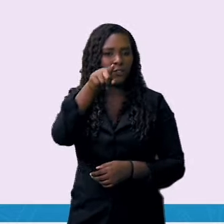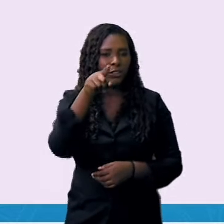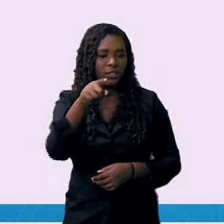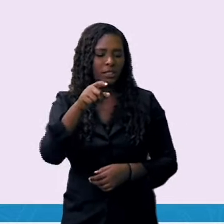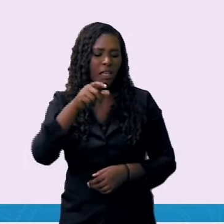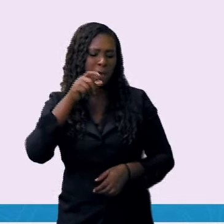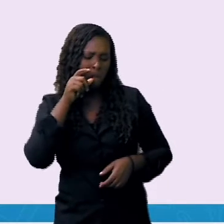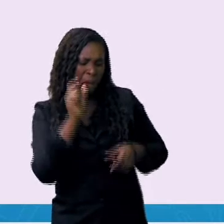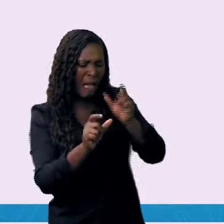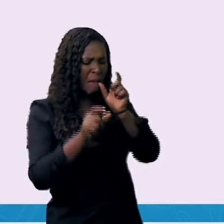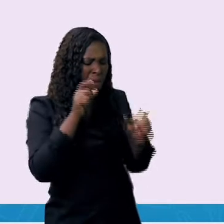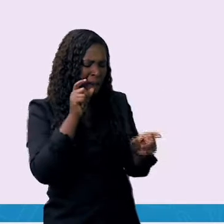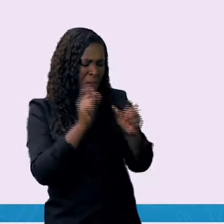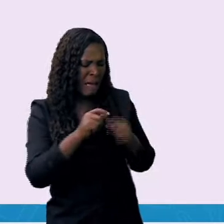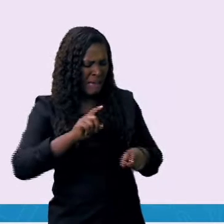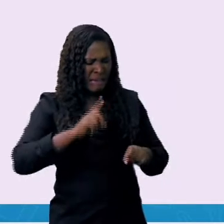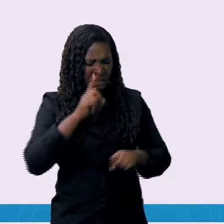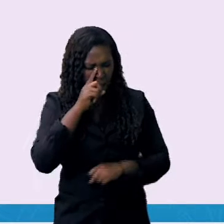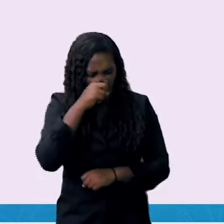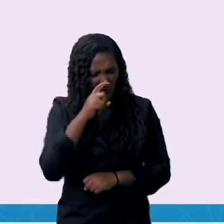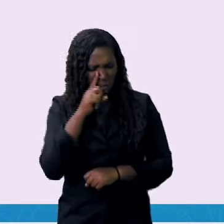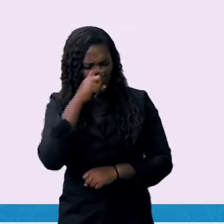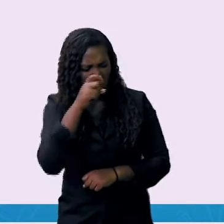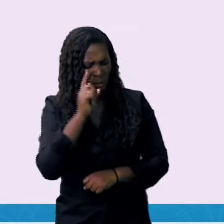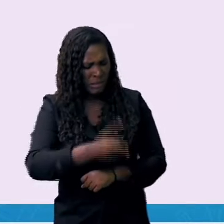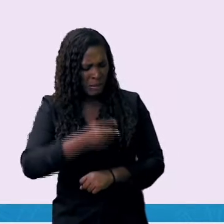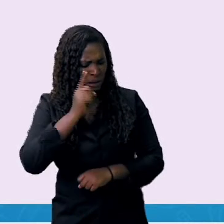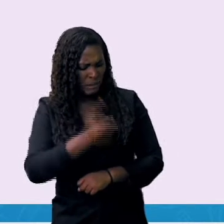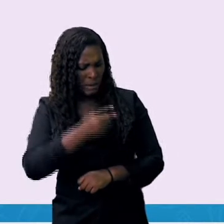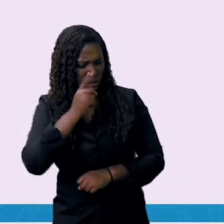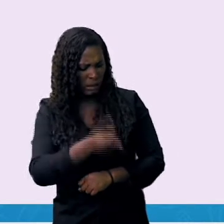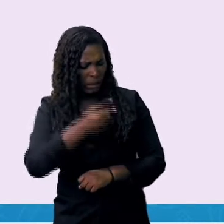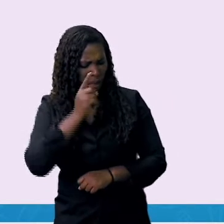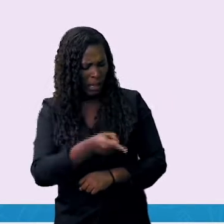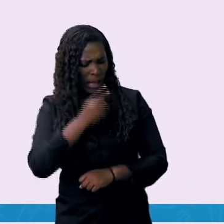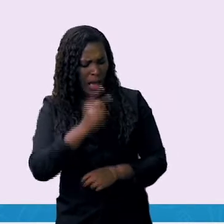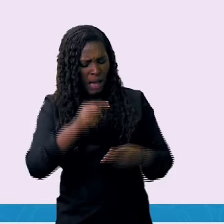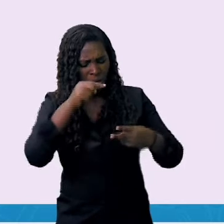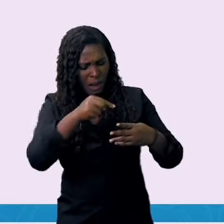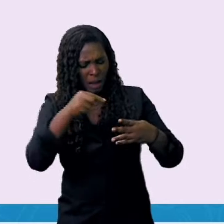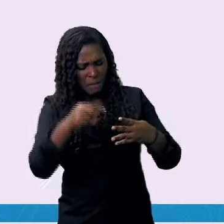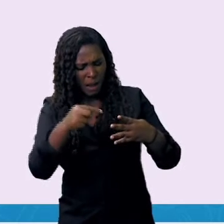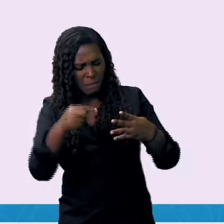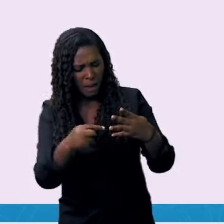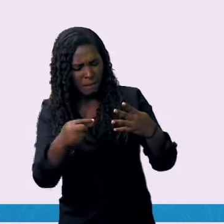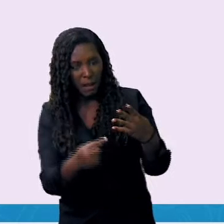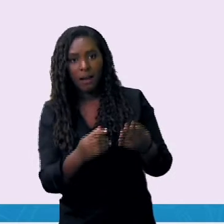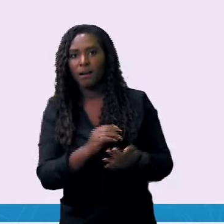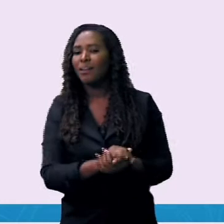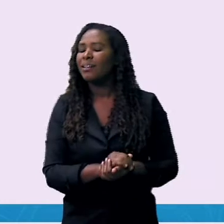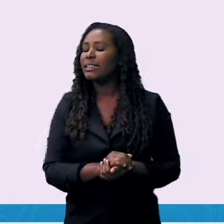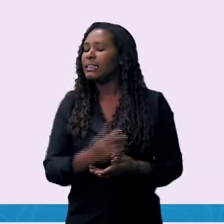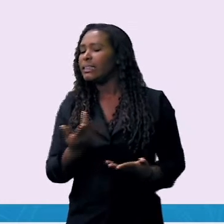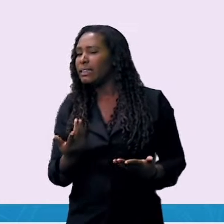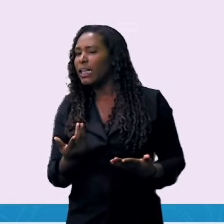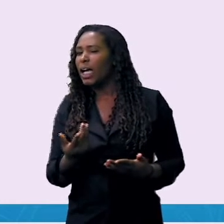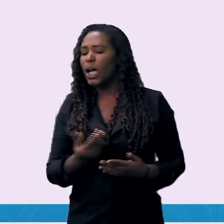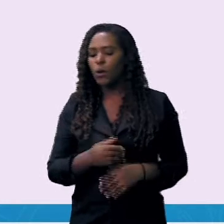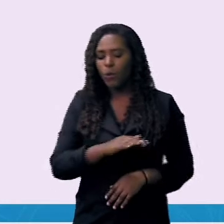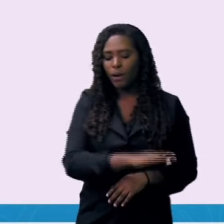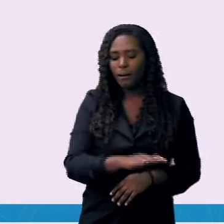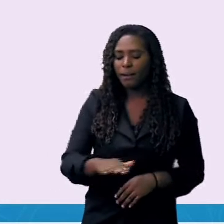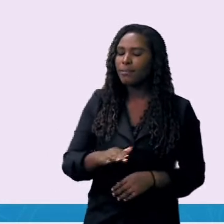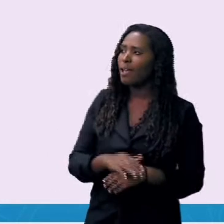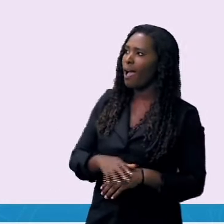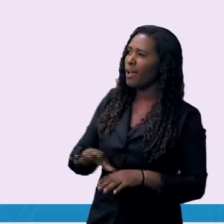teimosa faz com que ela assuma o poder da situação e passe a acreditar que não deve ser, que não pode ser